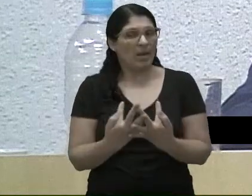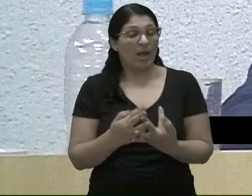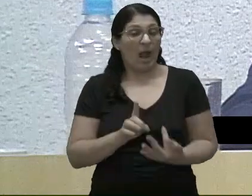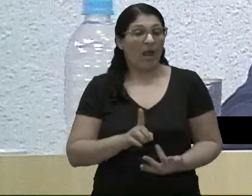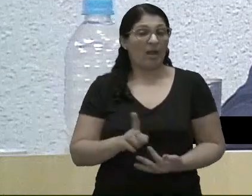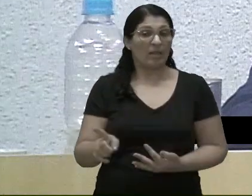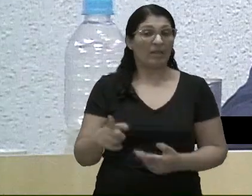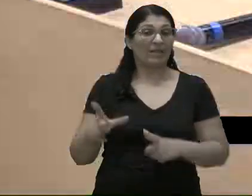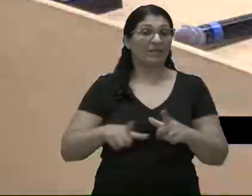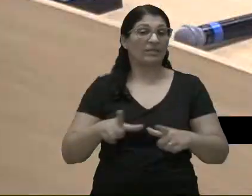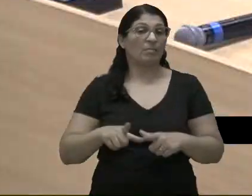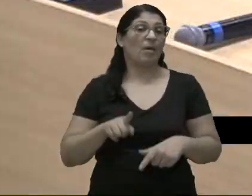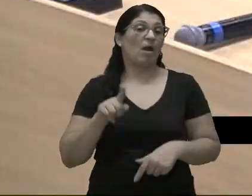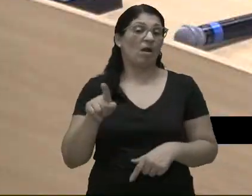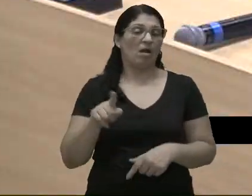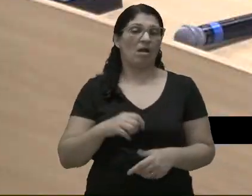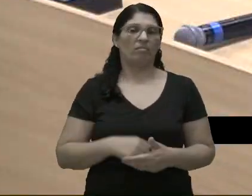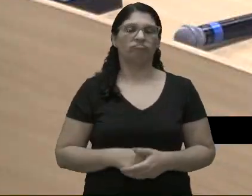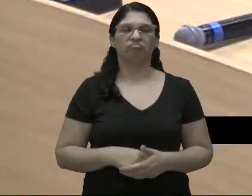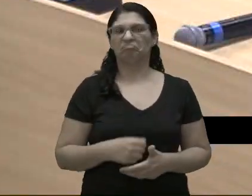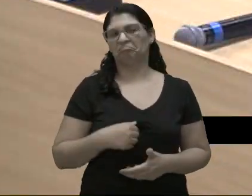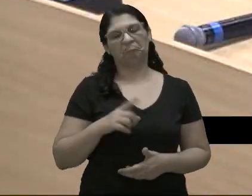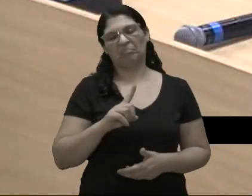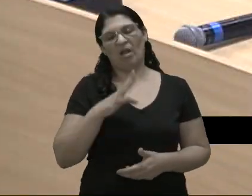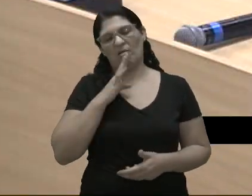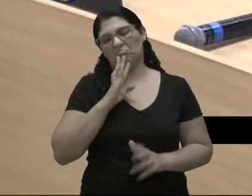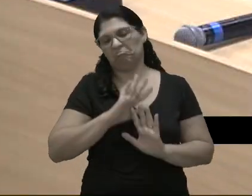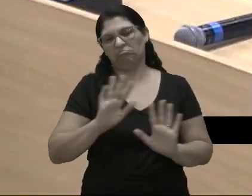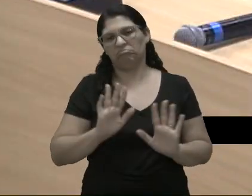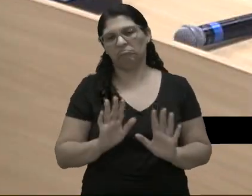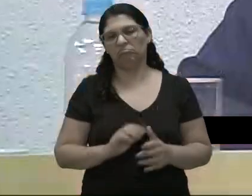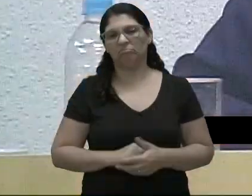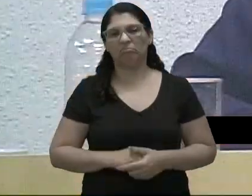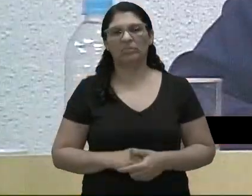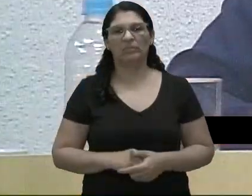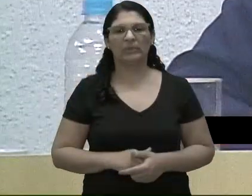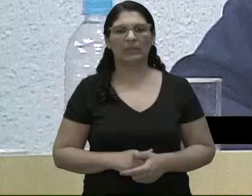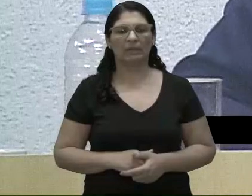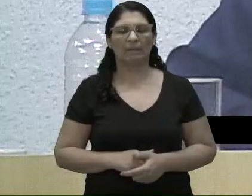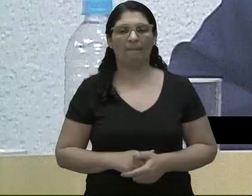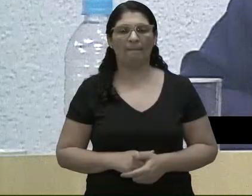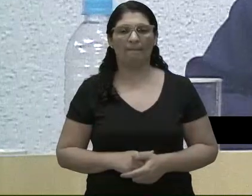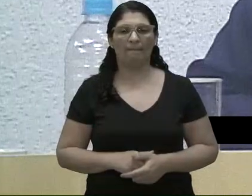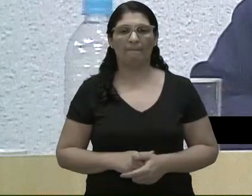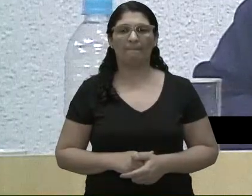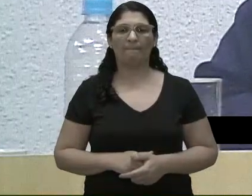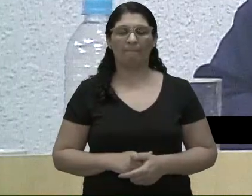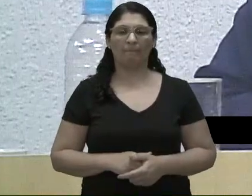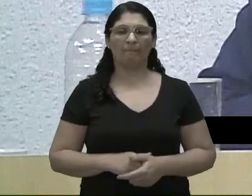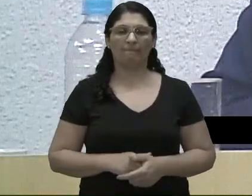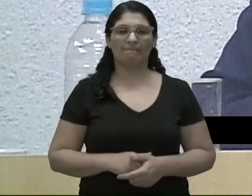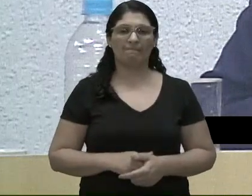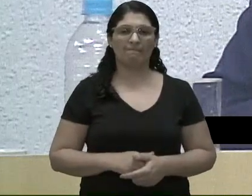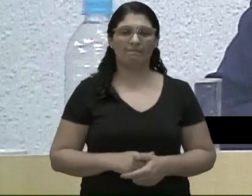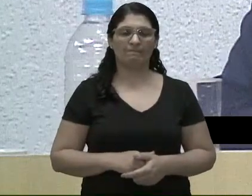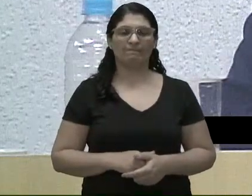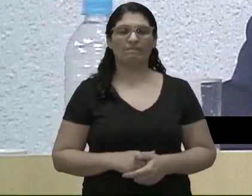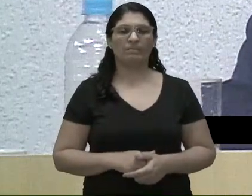duas unidades? Não, eu desconheço. Desconheço, tá bom. Hoje eu desconheço.